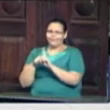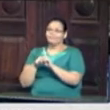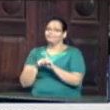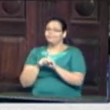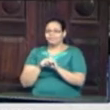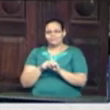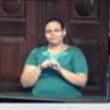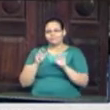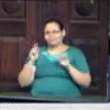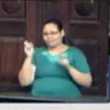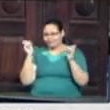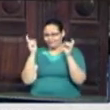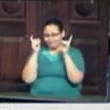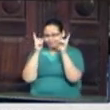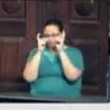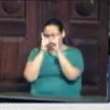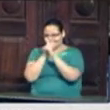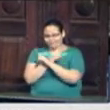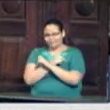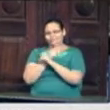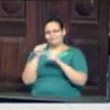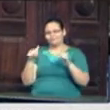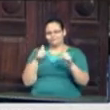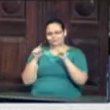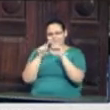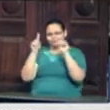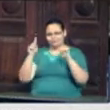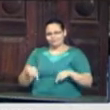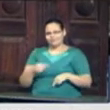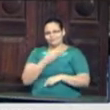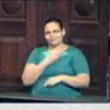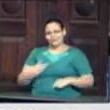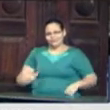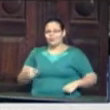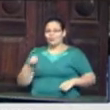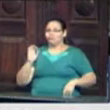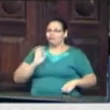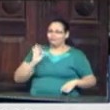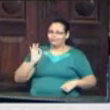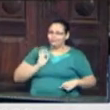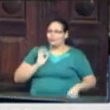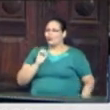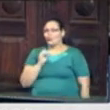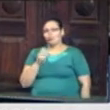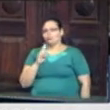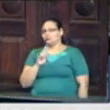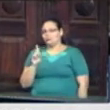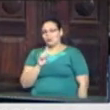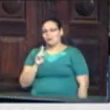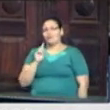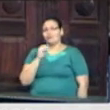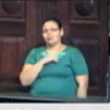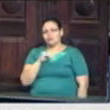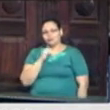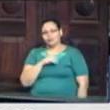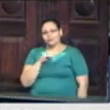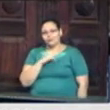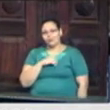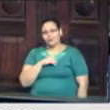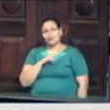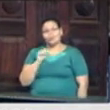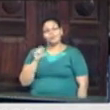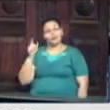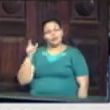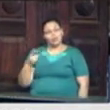transpassa a dificuldade dos servidores públicos, sejam policiais ou não, de receber aquilo que